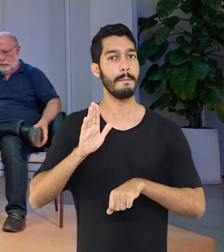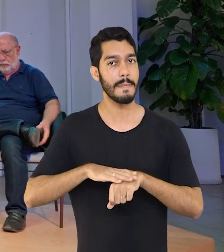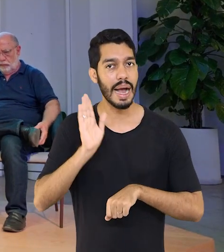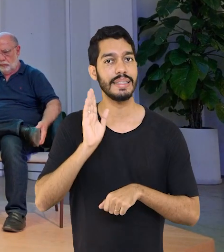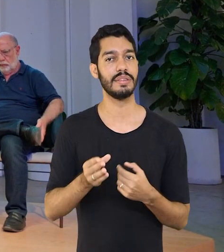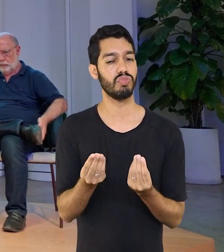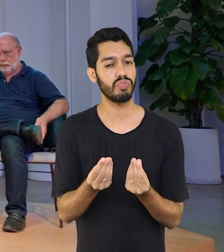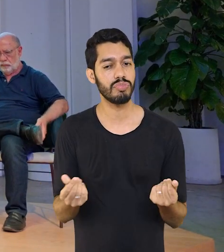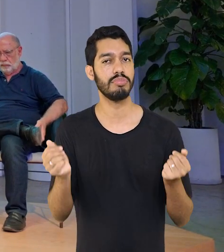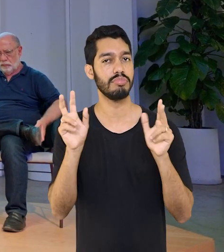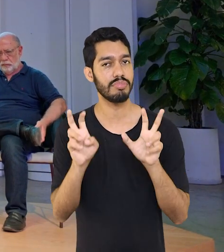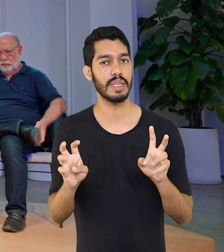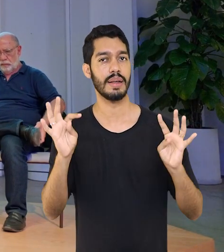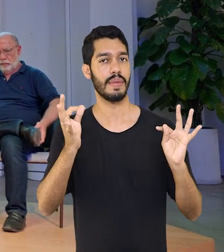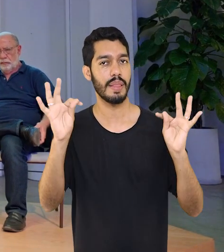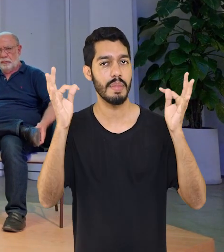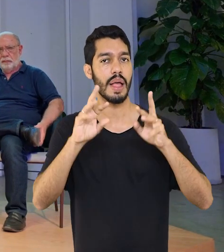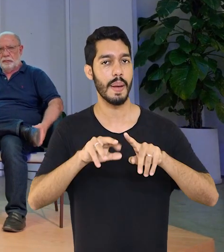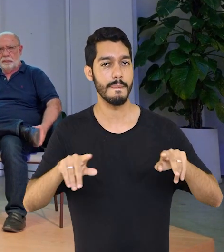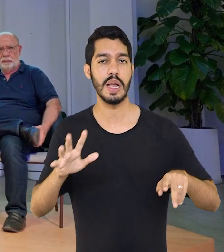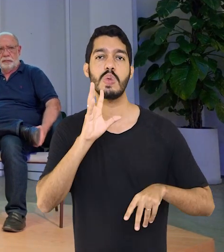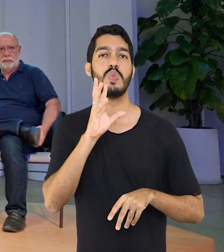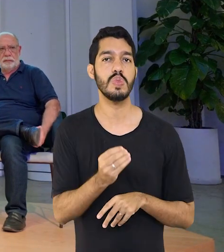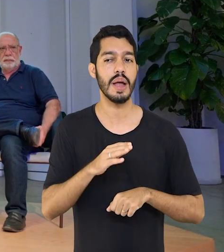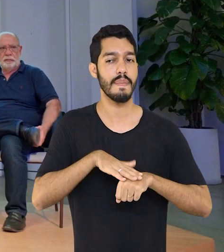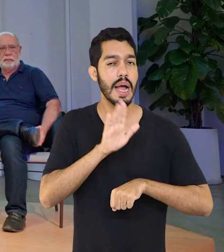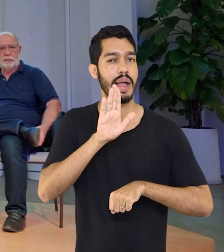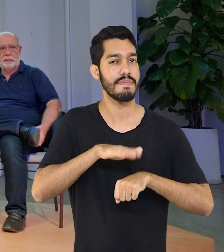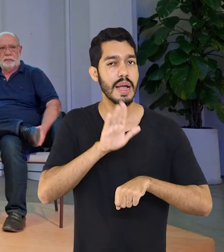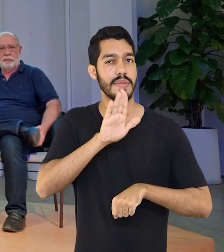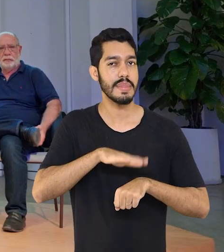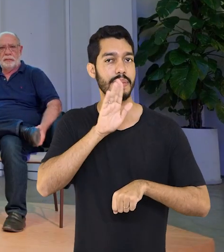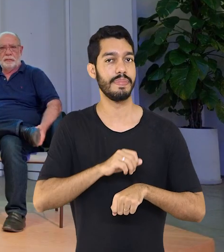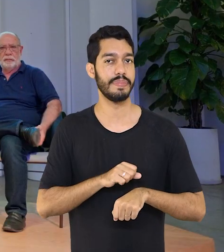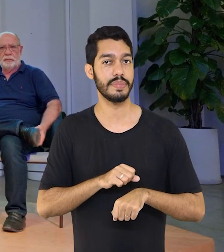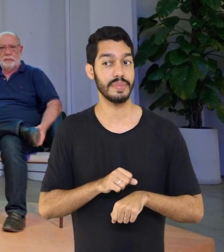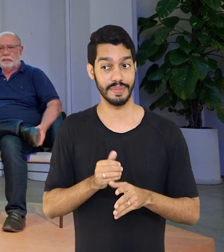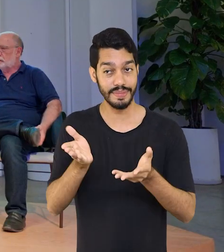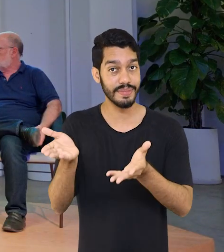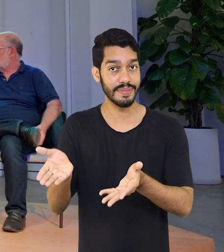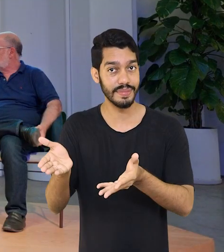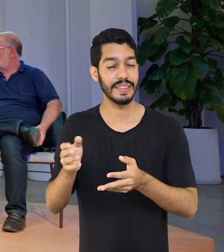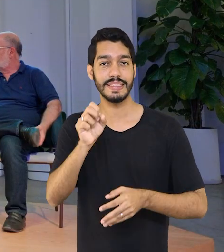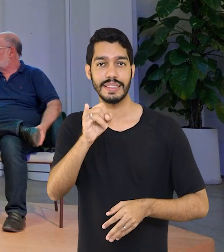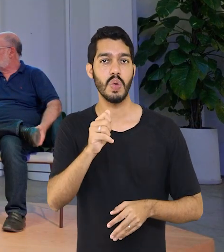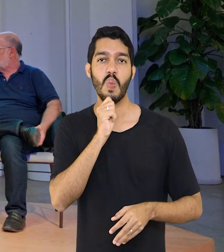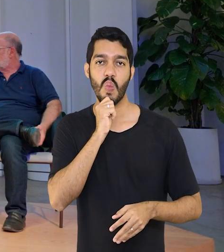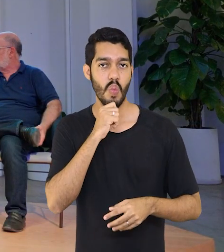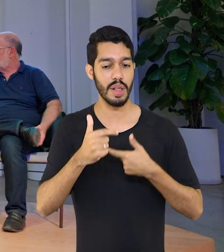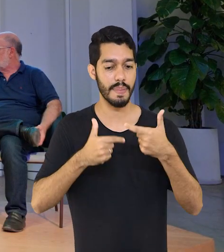mais sofisticação em tecnologias, conhecimentos, etc. E isso, se não for